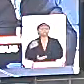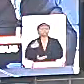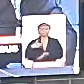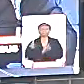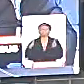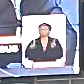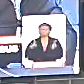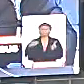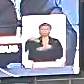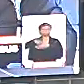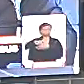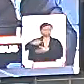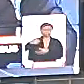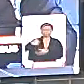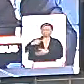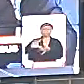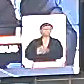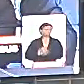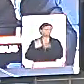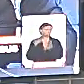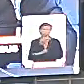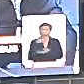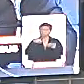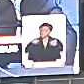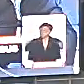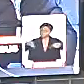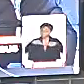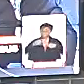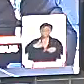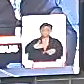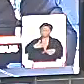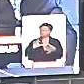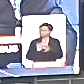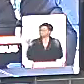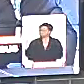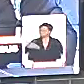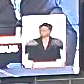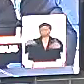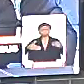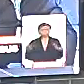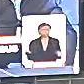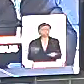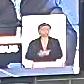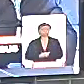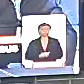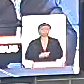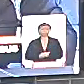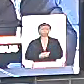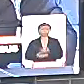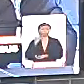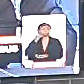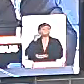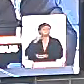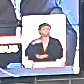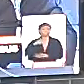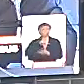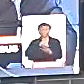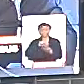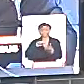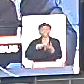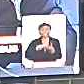de vocês deixar meu gabinete à disposição de vocês não só na questão porque o deputado ele tem três atribuições as atribuições dele é